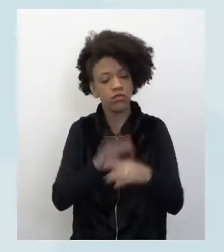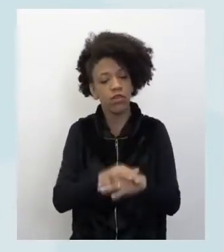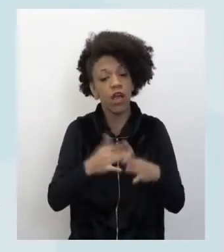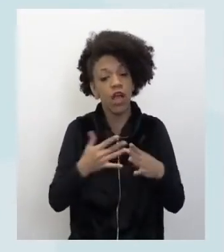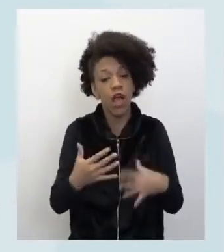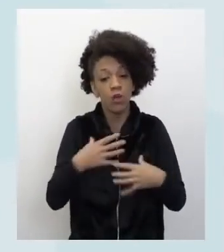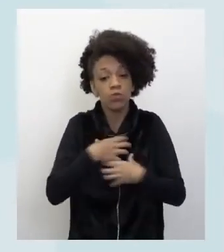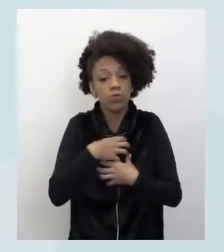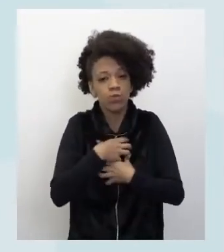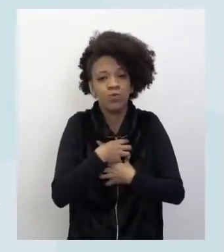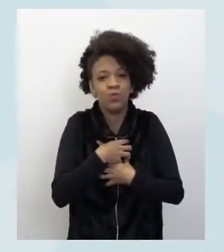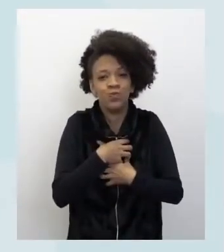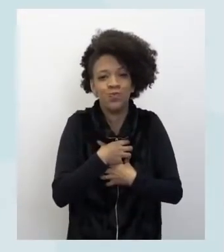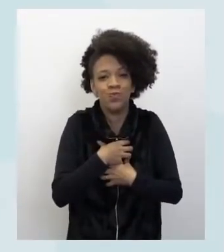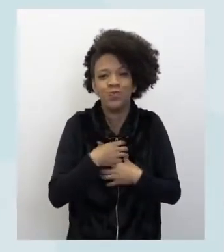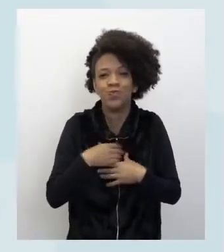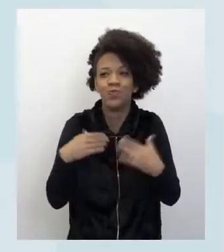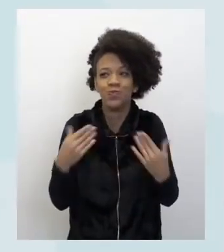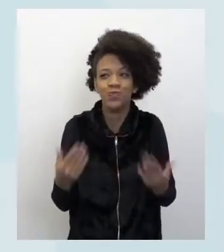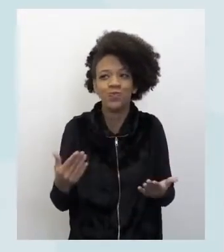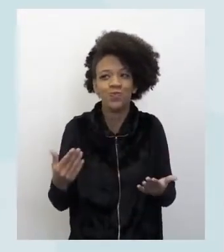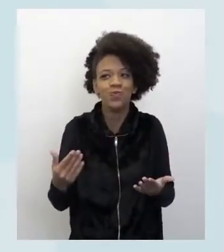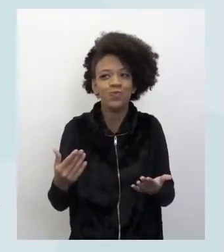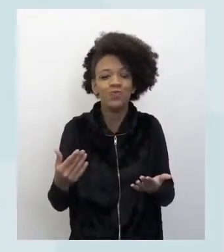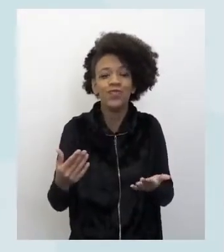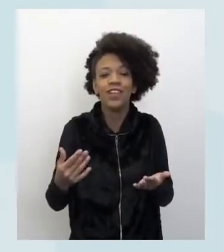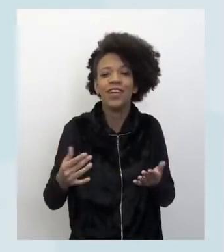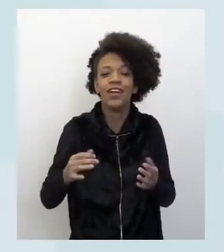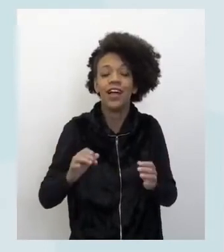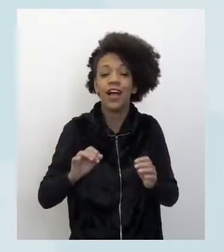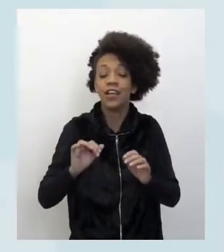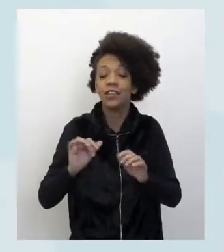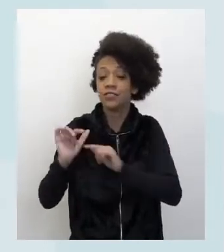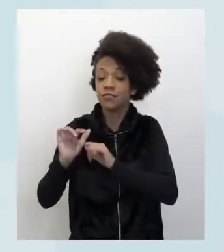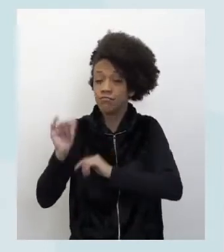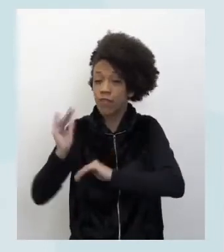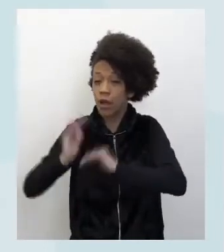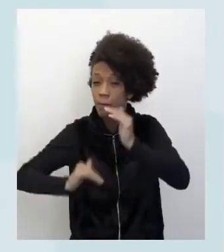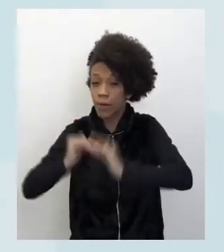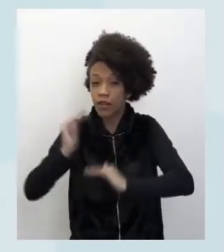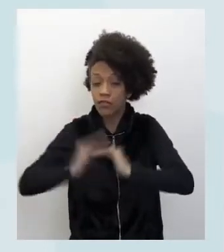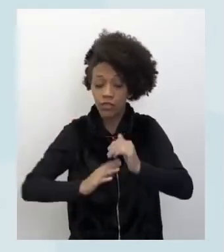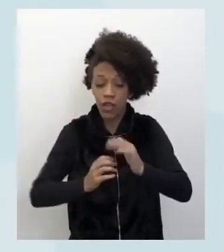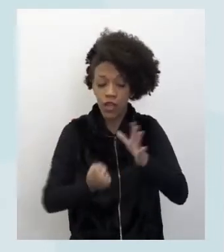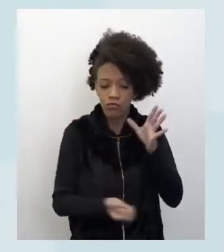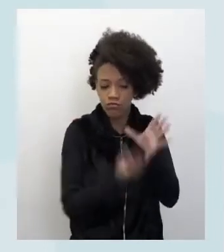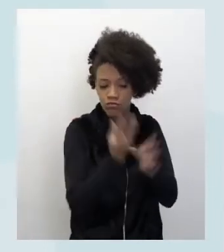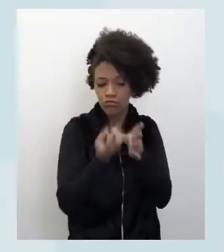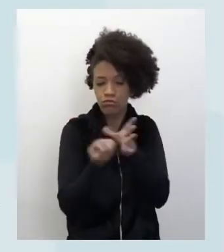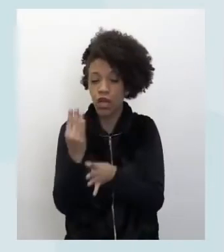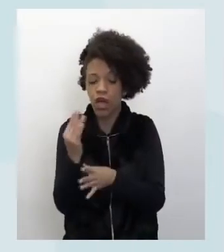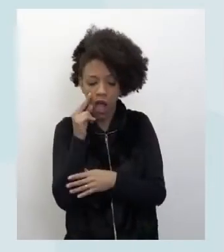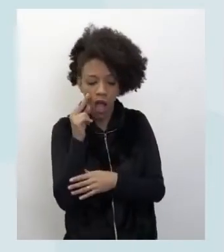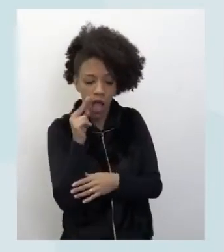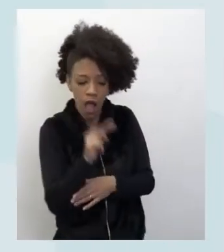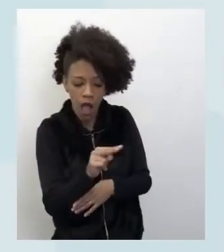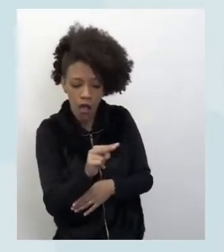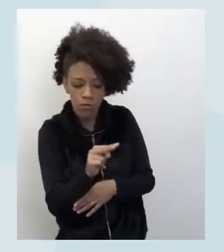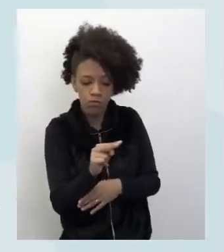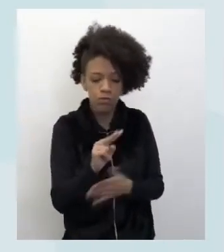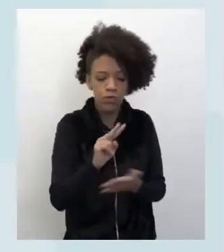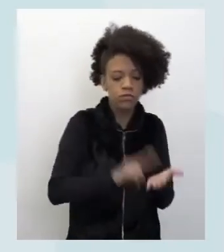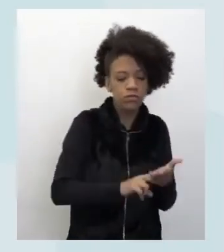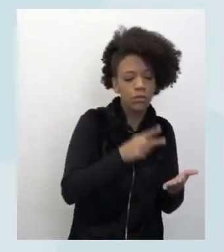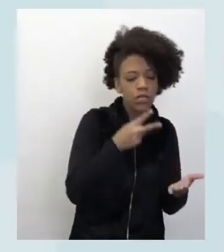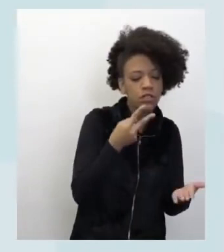remoto, né? Estas atividades envolvem a detecção, aquisição e análise, né, interpretação